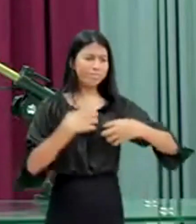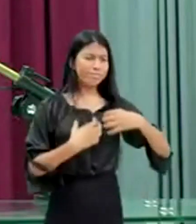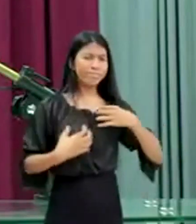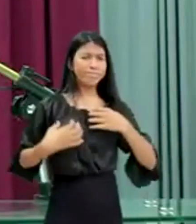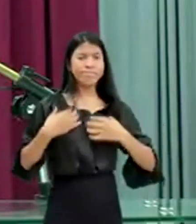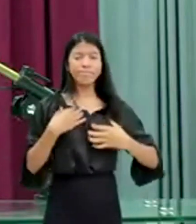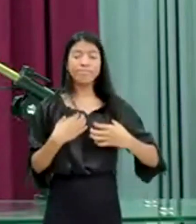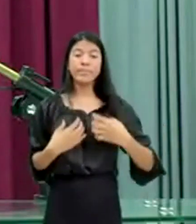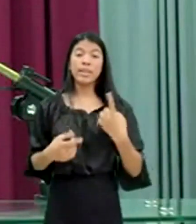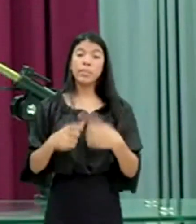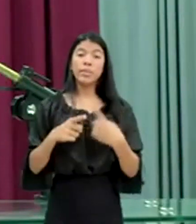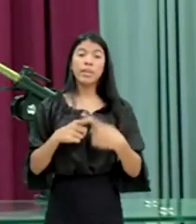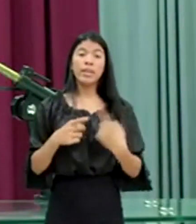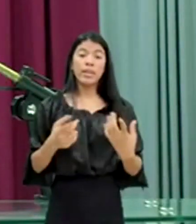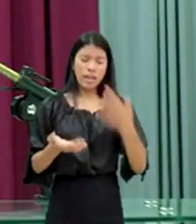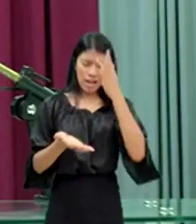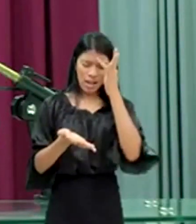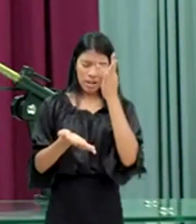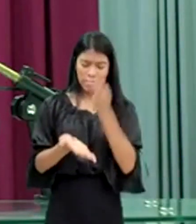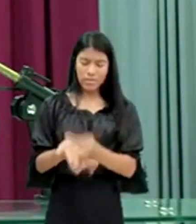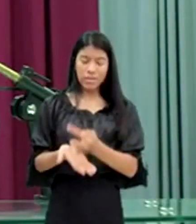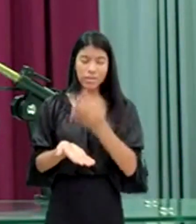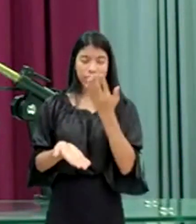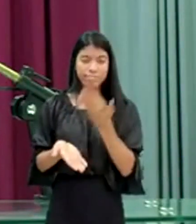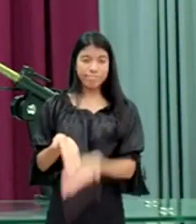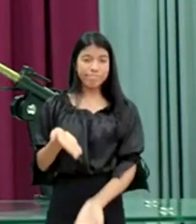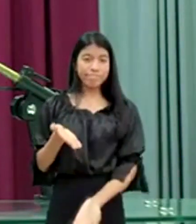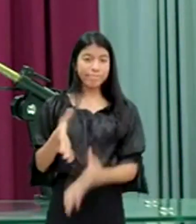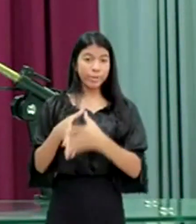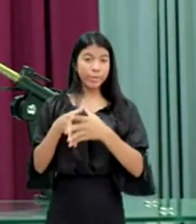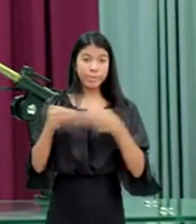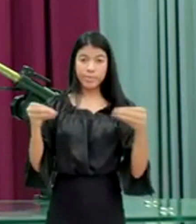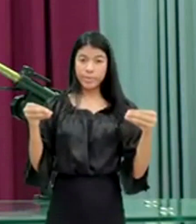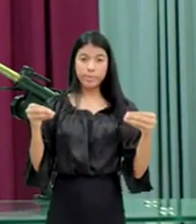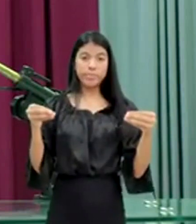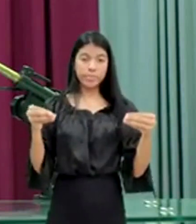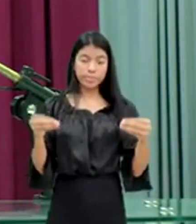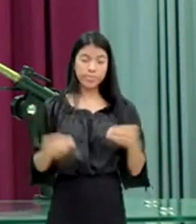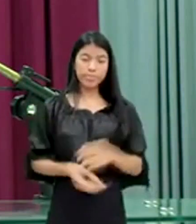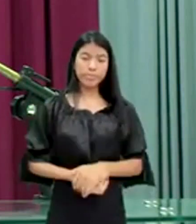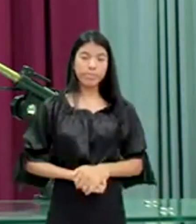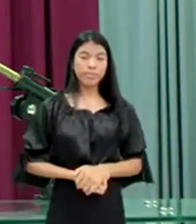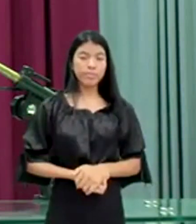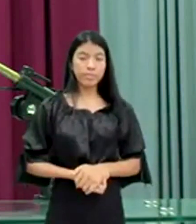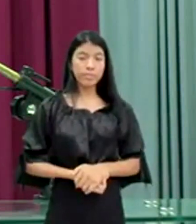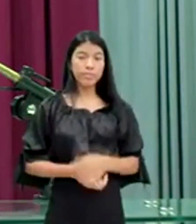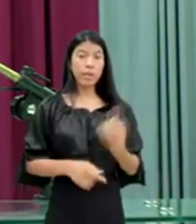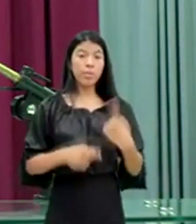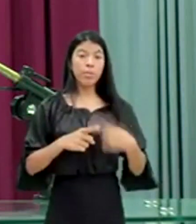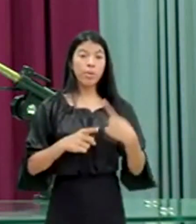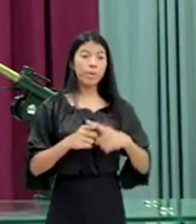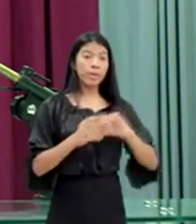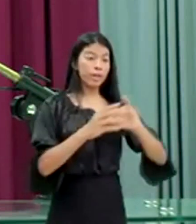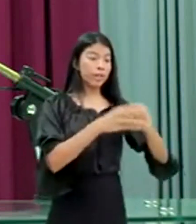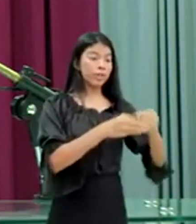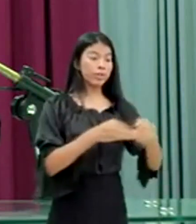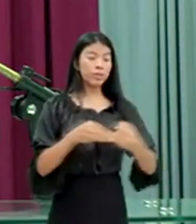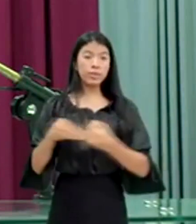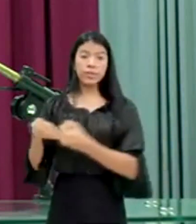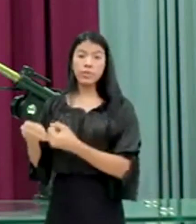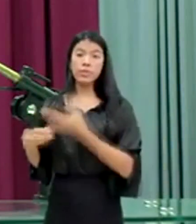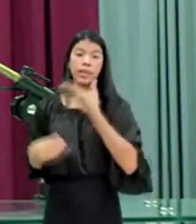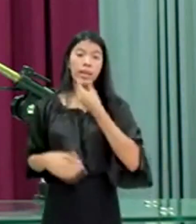porque perderam a fé. Por que que a posição de Josué e Calebe foi